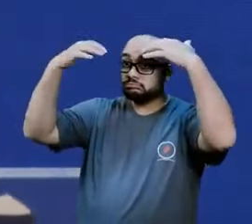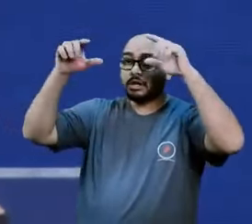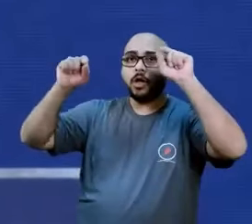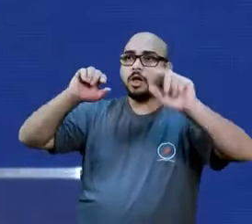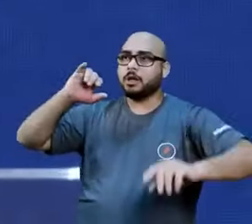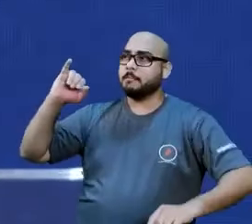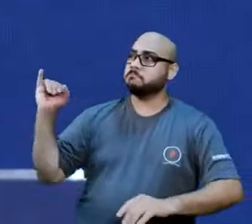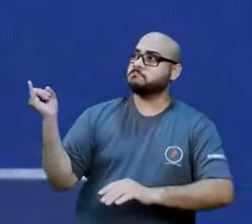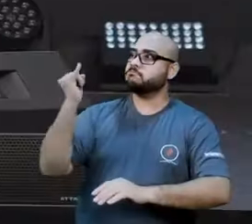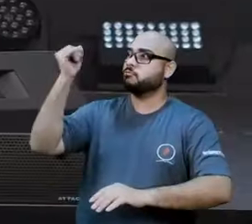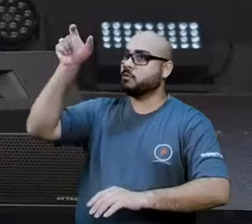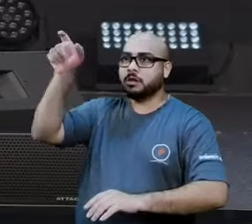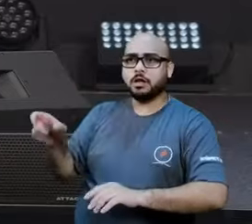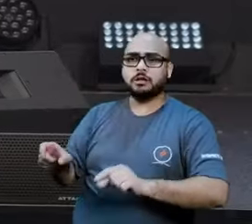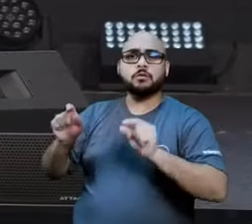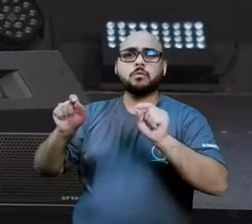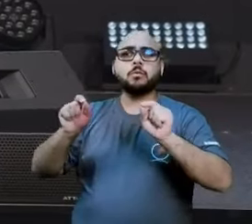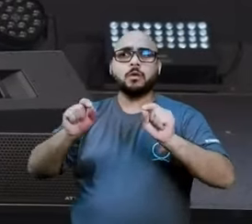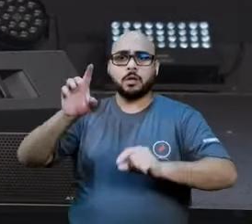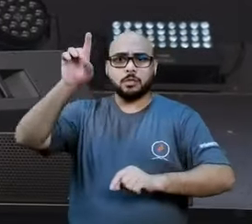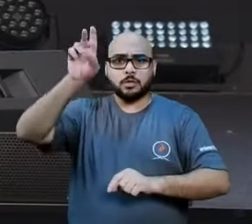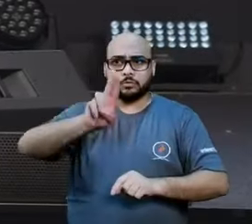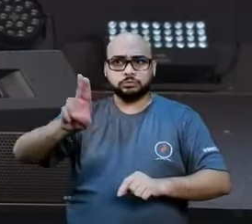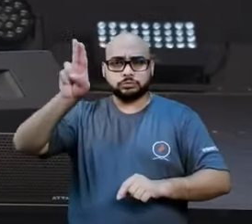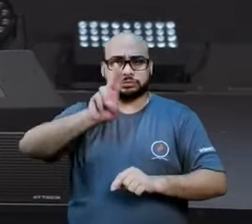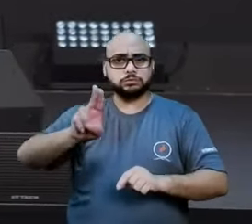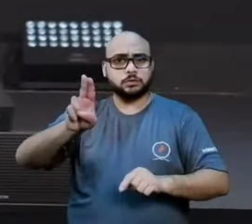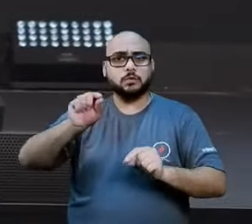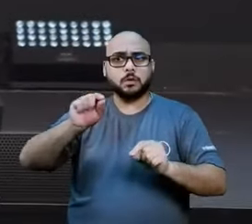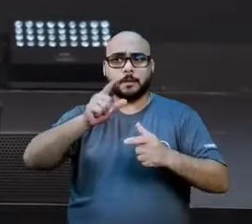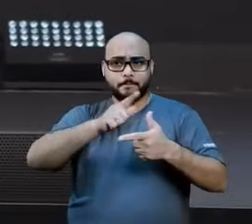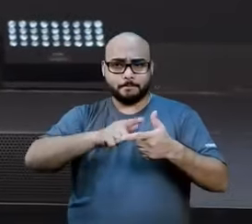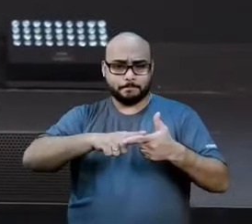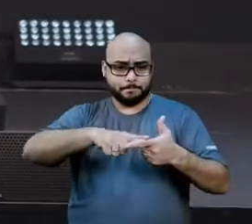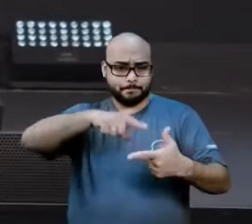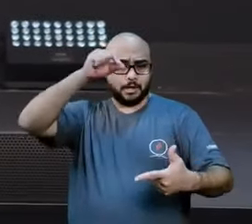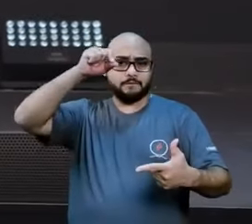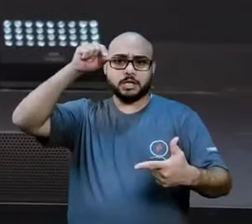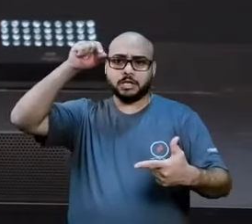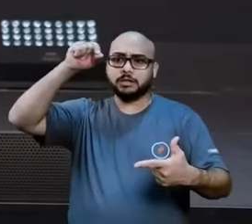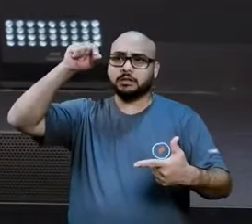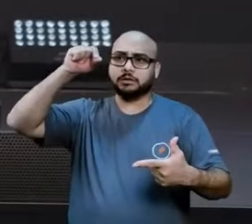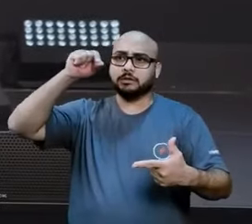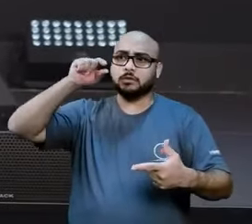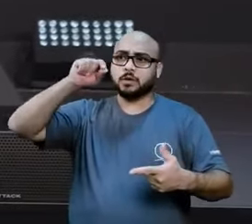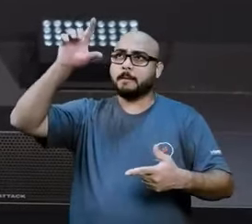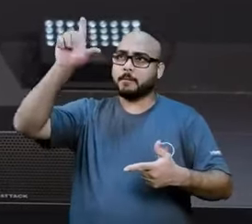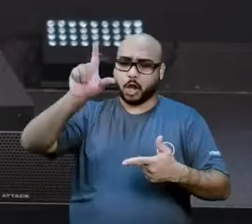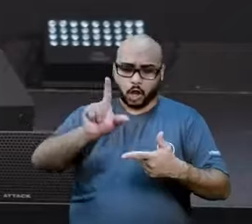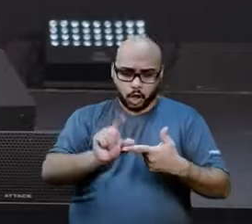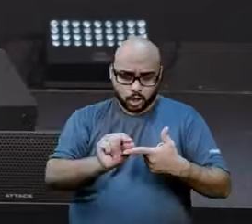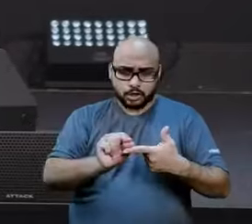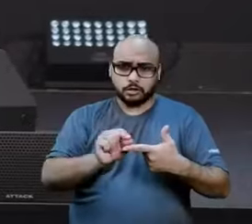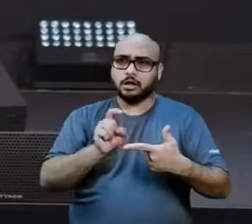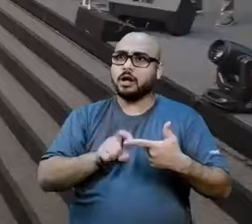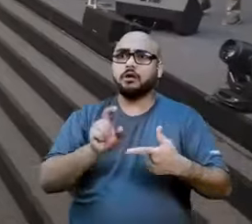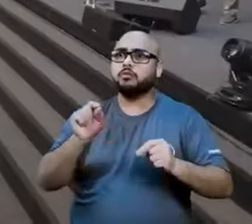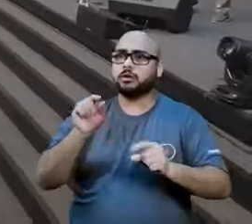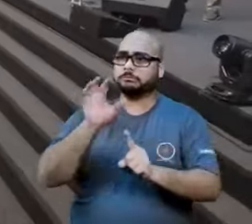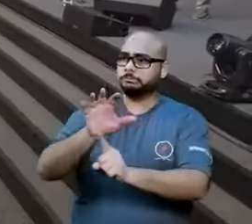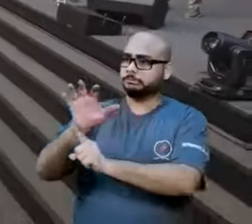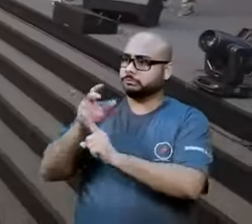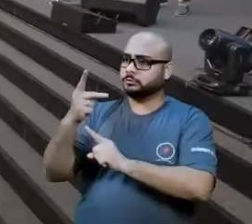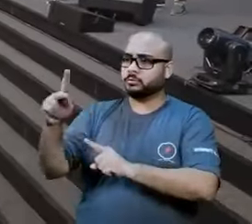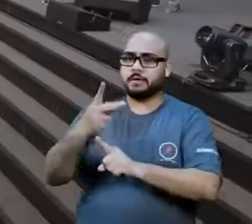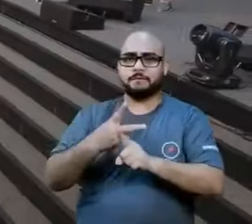usar coisas sem importância nenhuma para te dar uma vitória para abrir uma porta e para